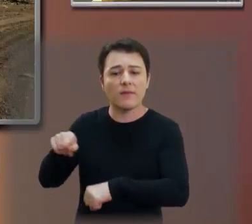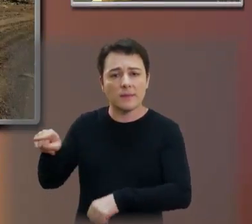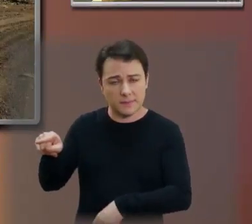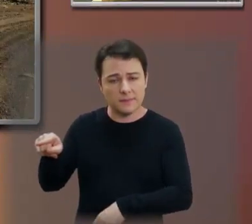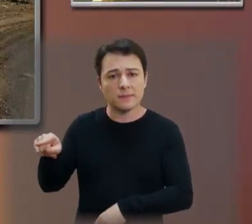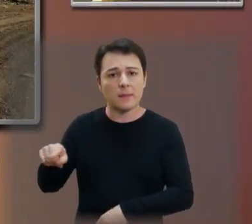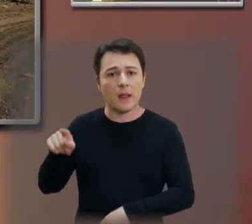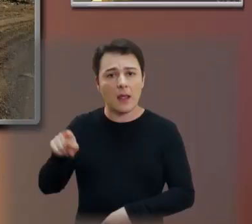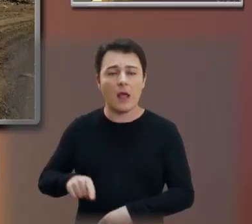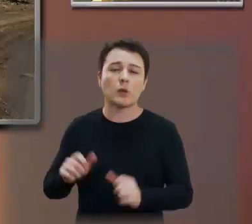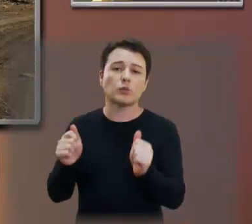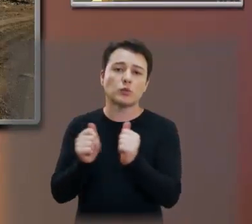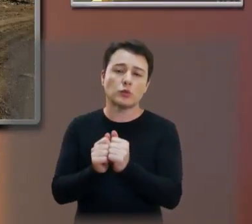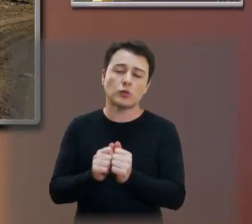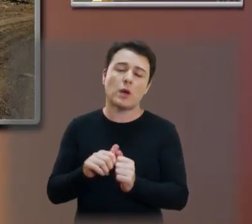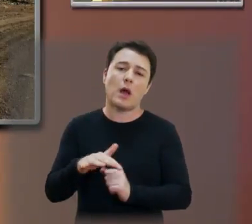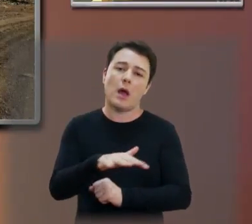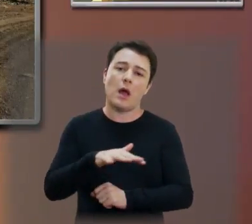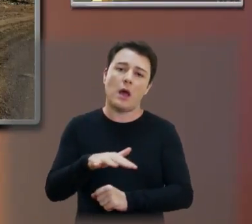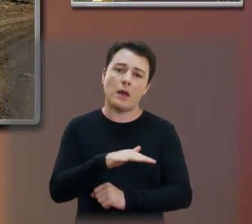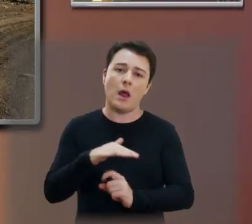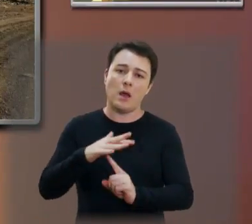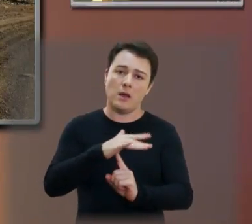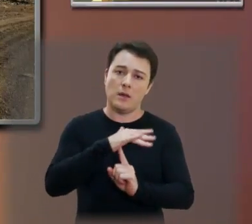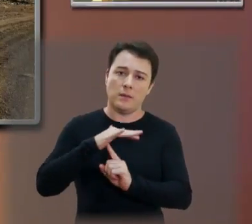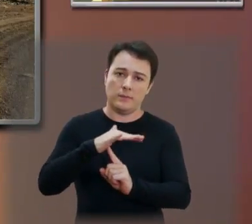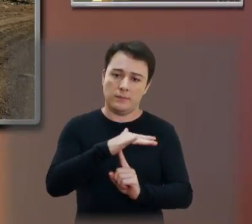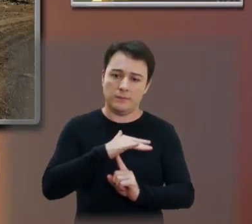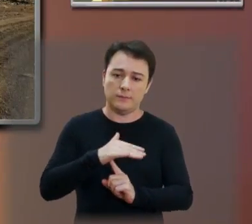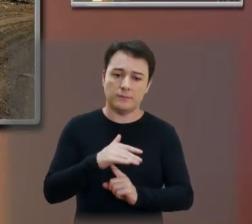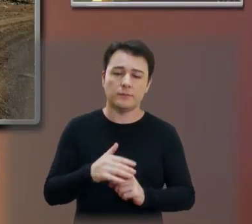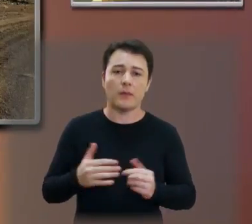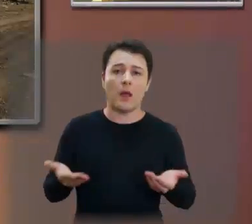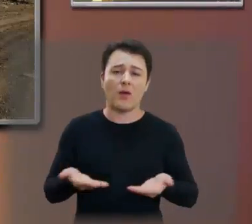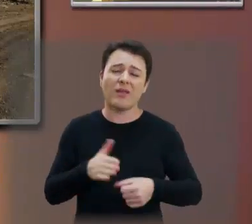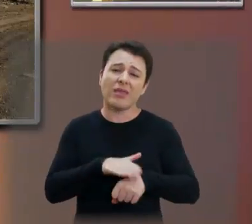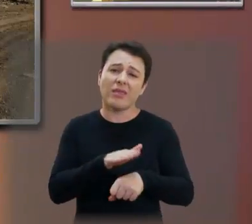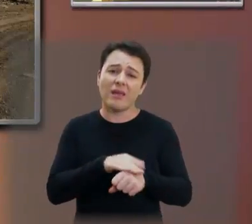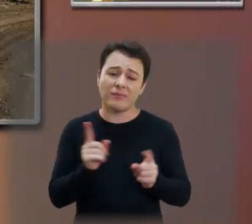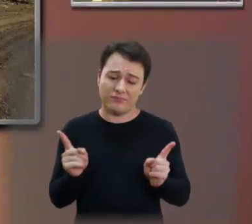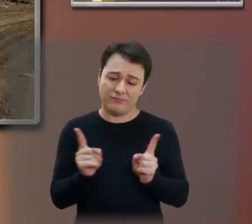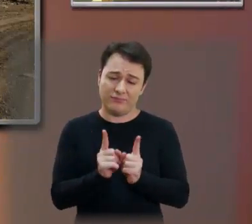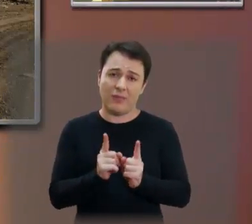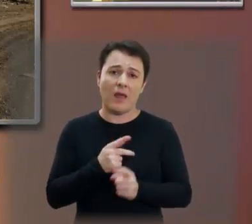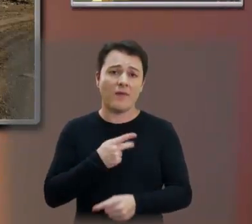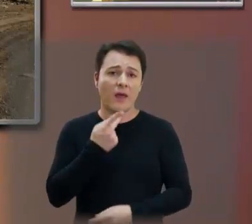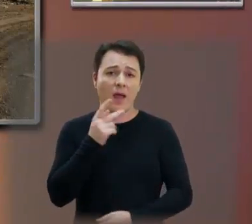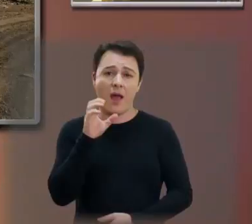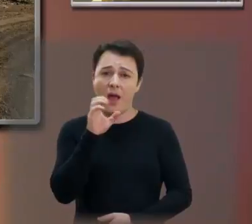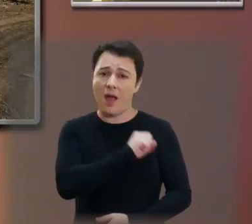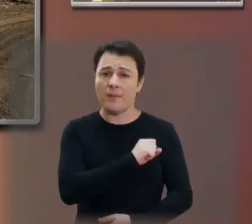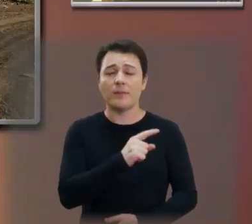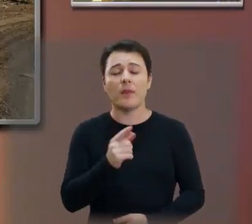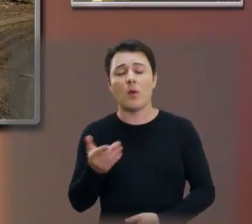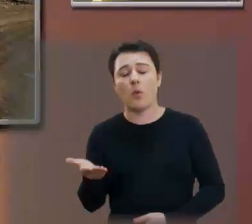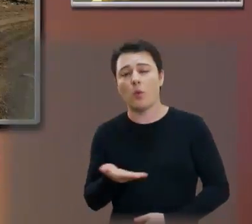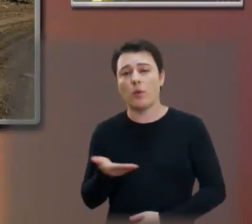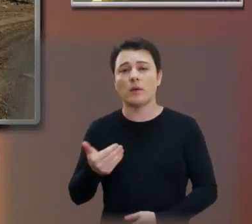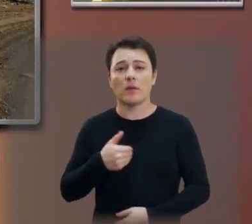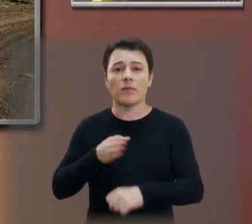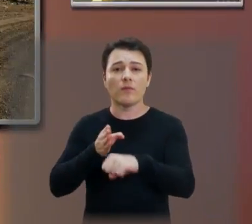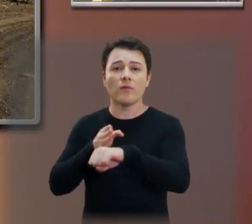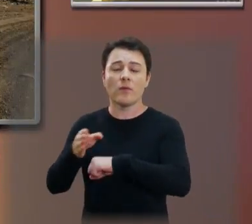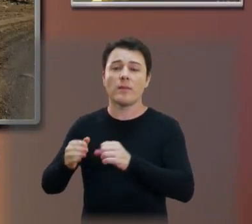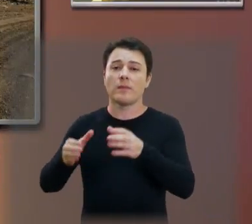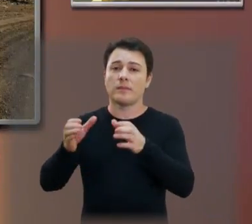e Ambiental junto, com certeza é um ganho para a nossa cidade. É que o tempo é curto, falar rapidamente hoje, eu estive também lá no Vale